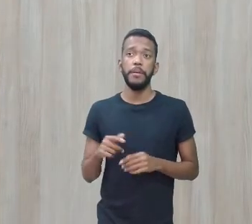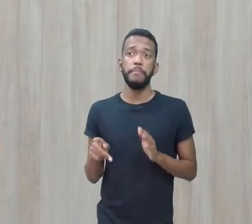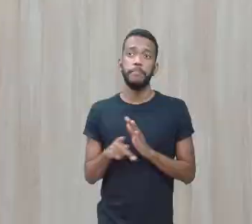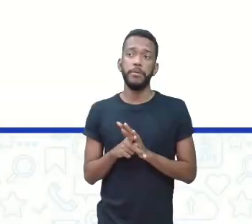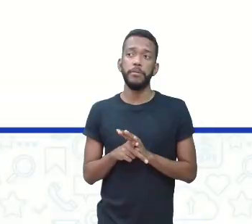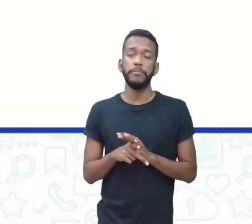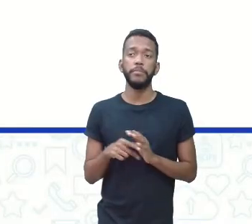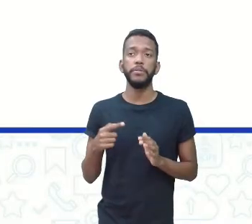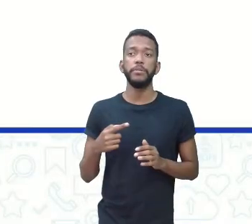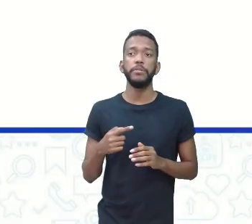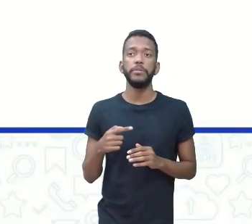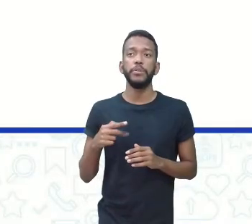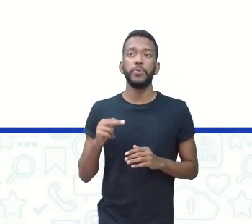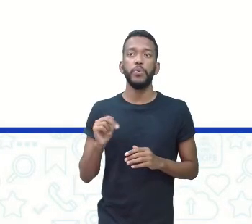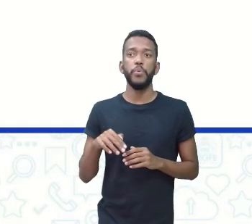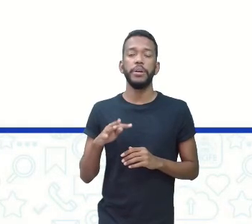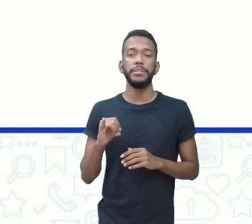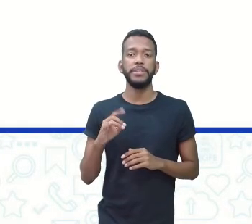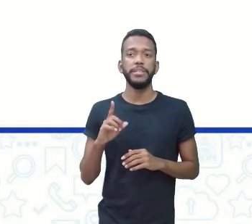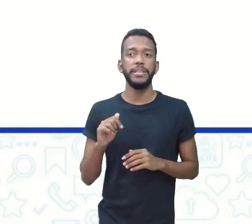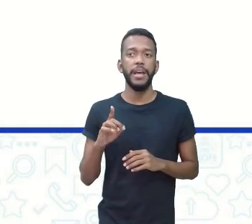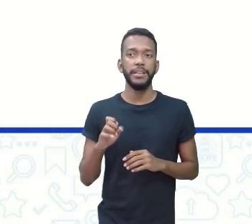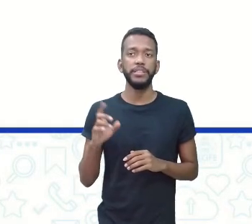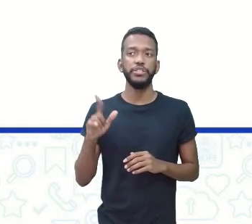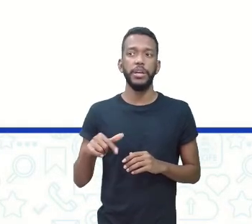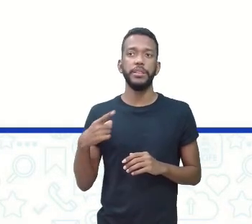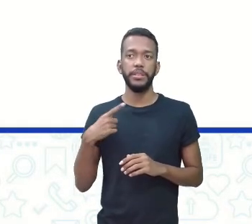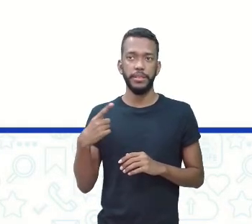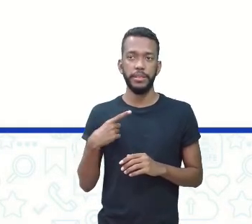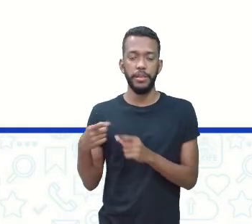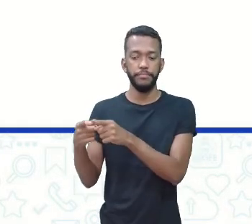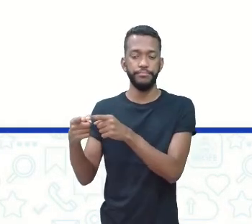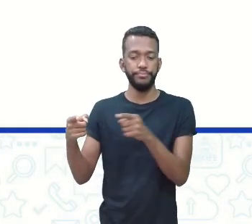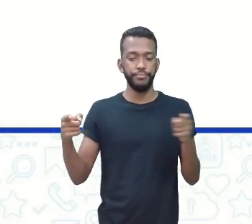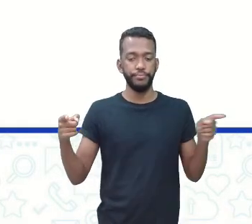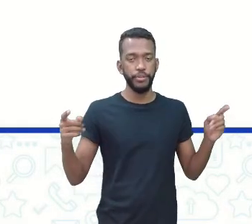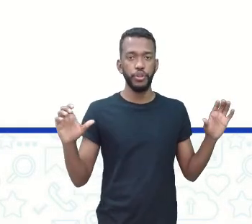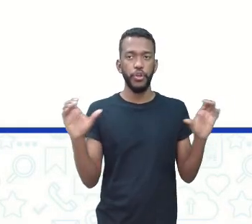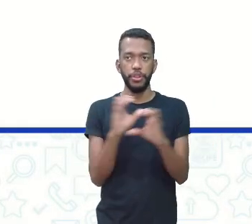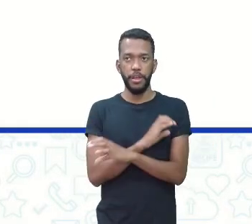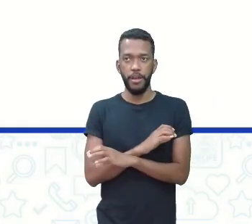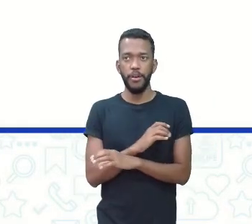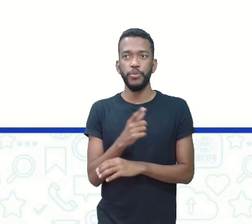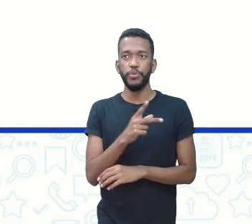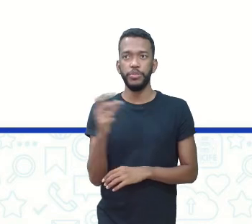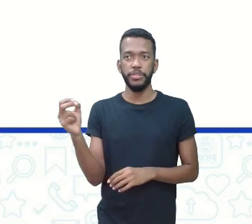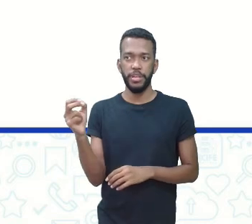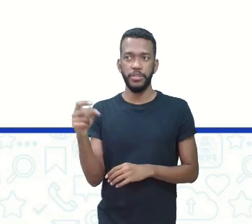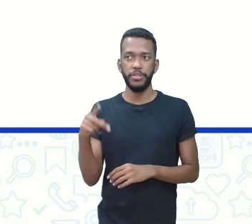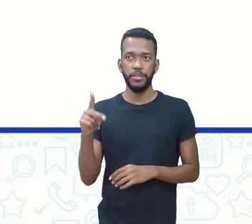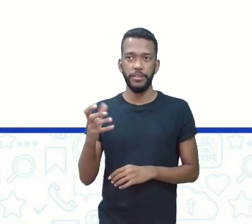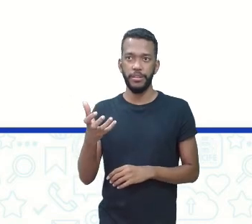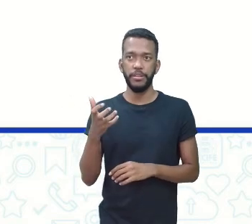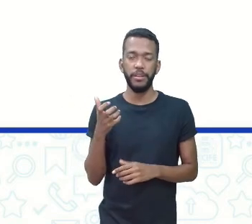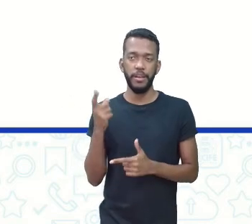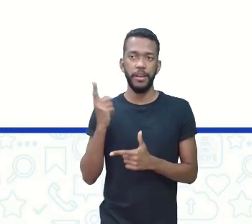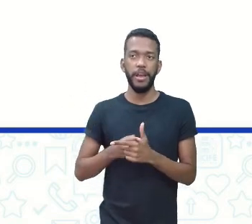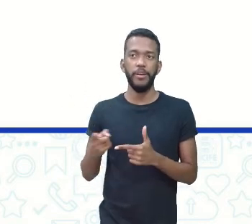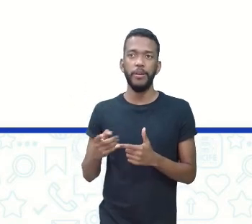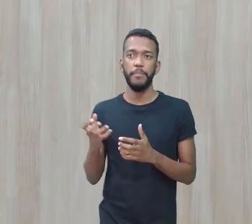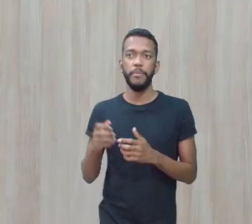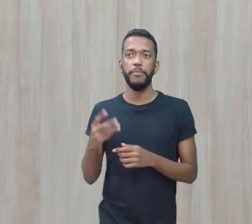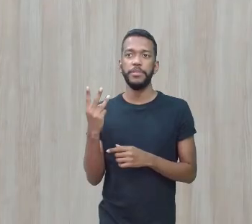a fração de uma quantidade, né? A gente tinha um percurso total de 200 quilômetros e queríamos